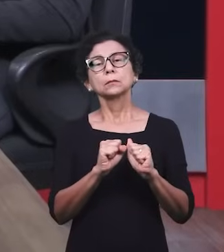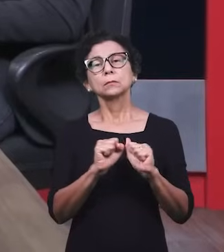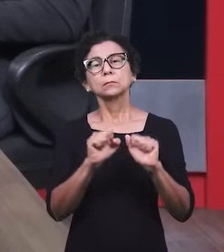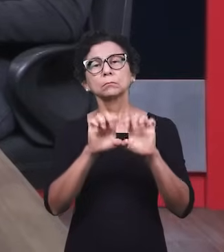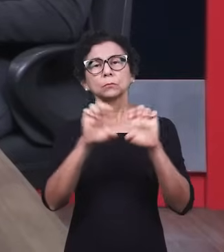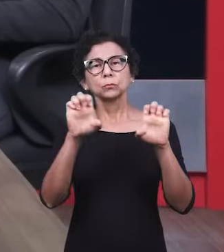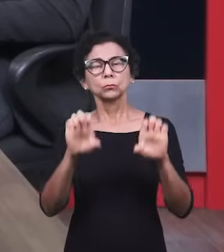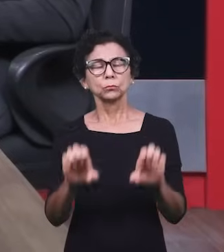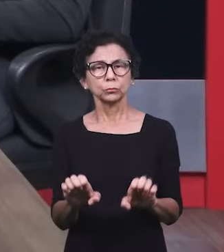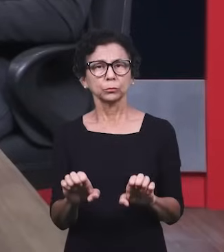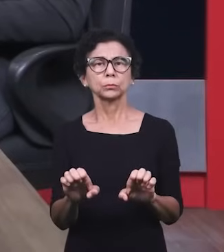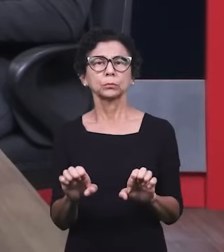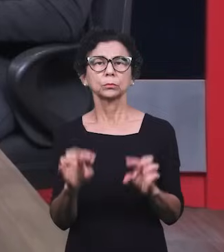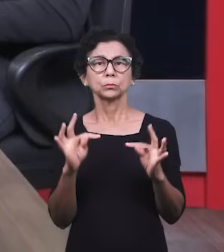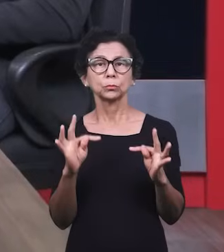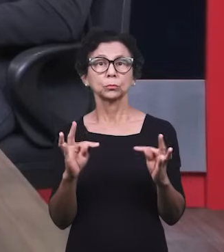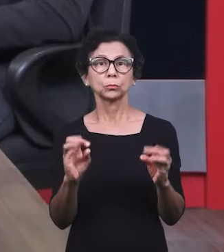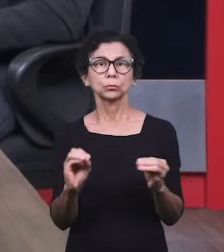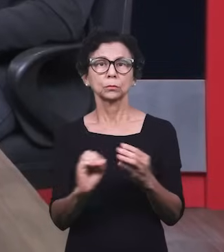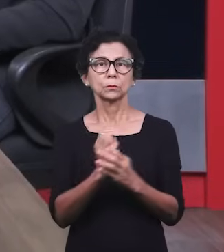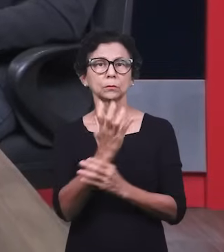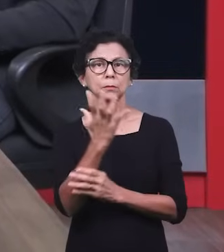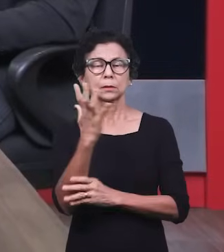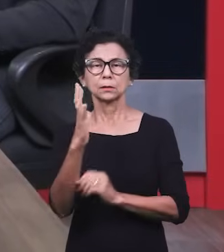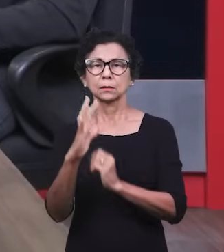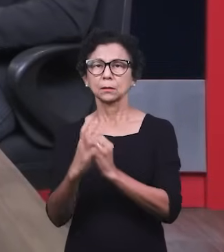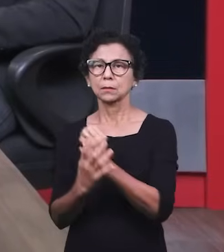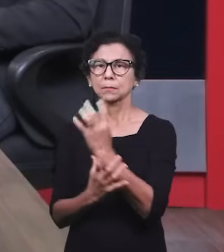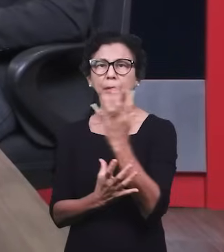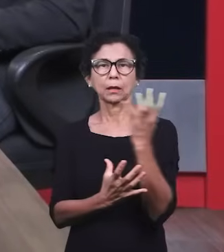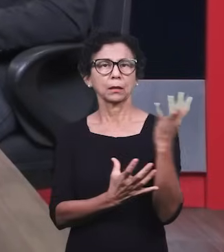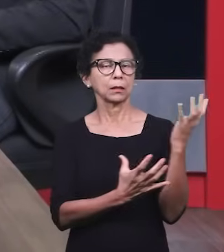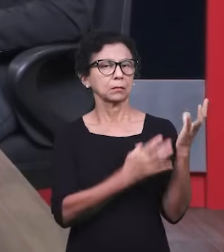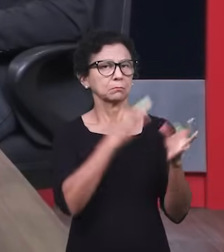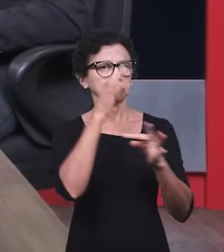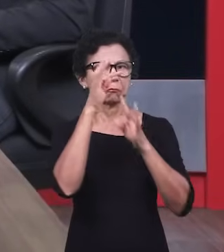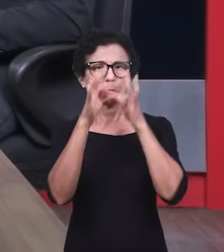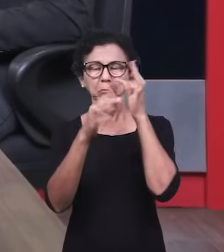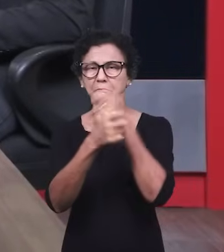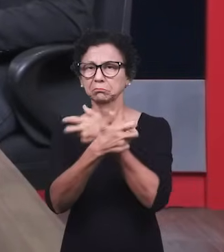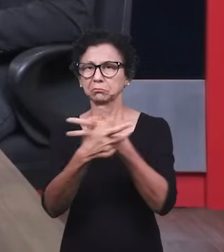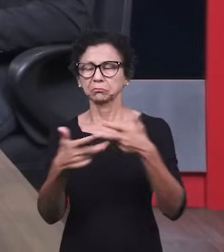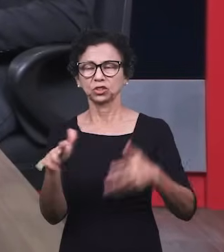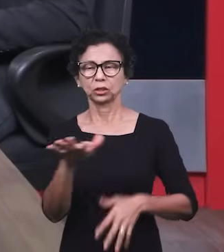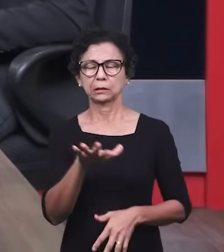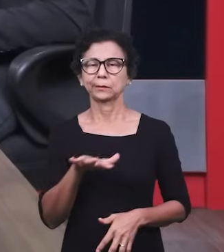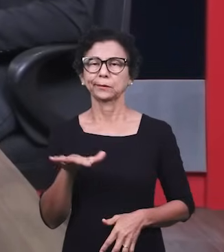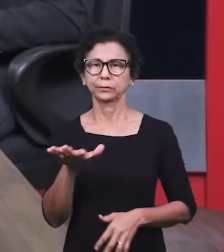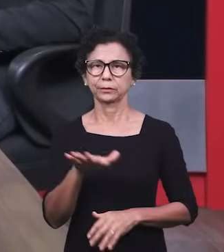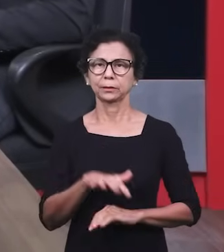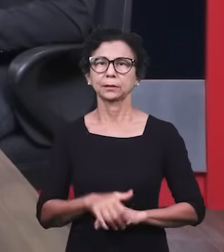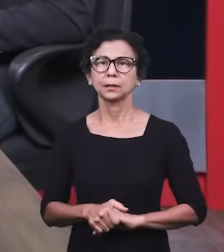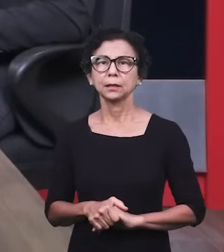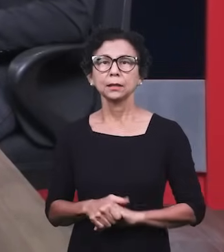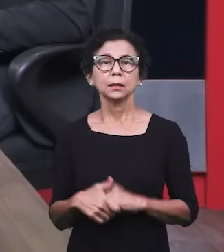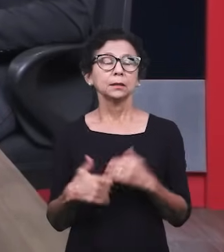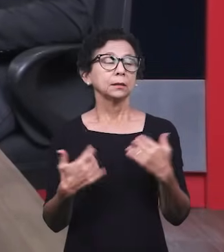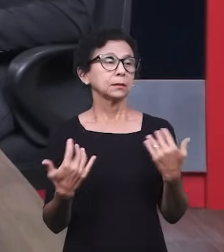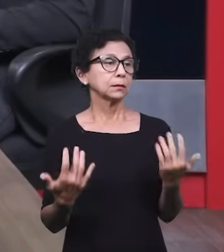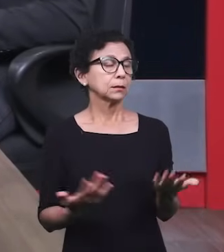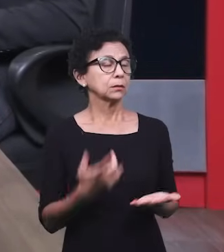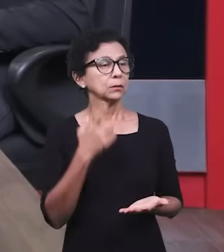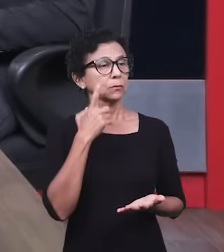que a dout Gislane ela trouxe aqui para nós Pastor Thiago a gente vai observar e na própria palavra do senhor